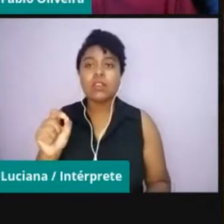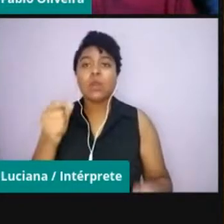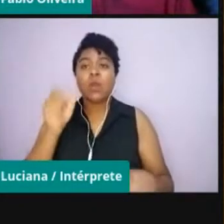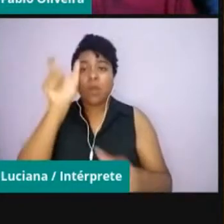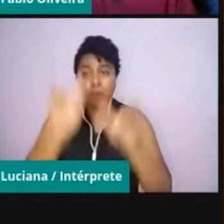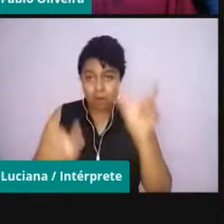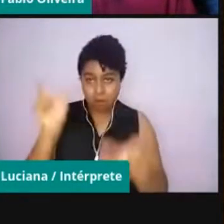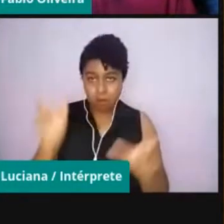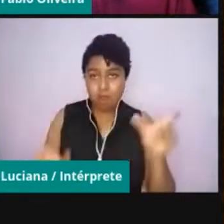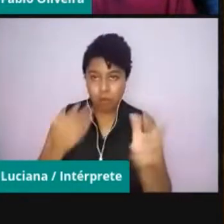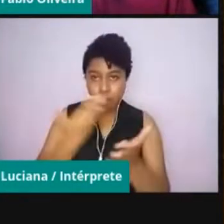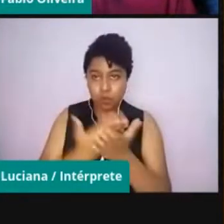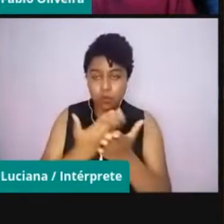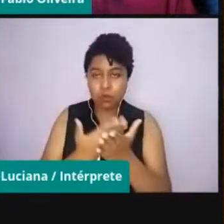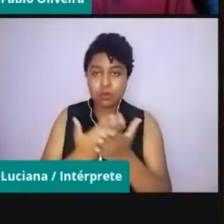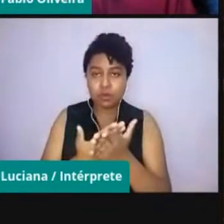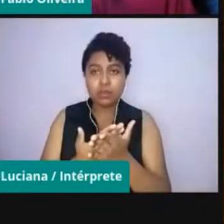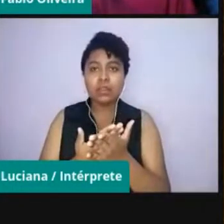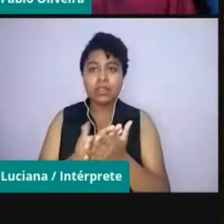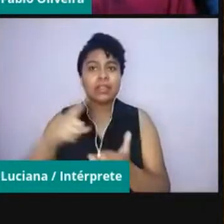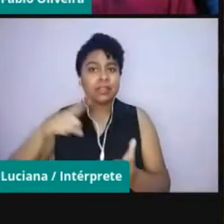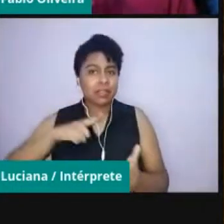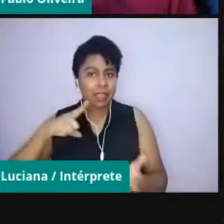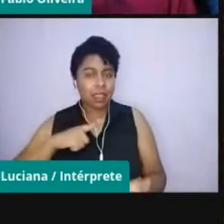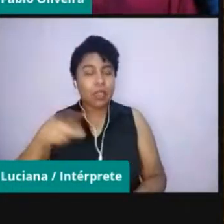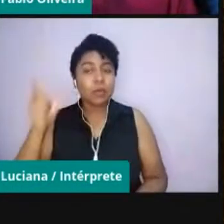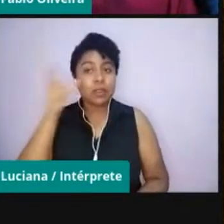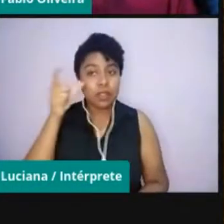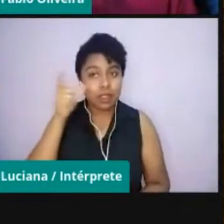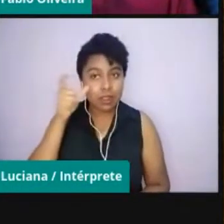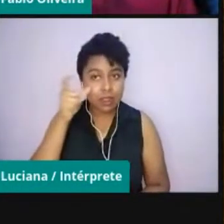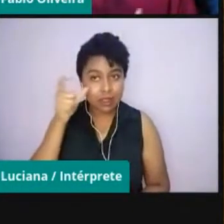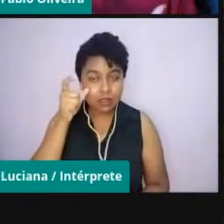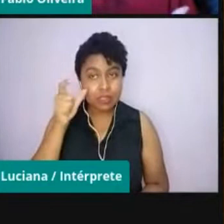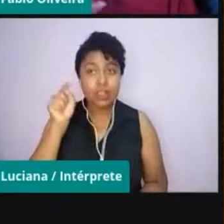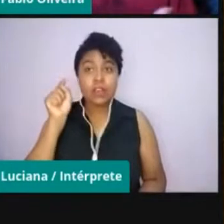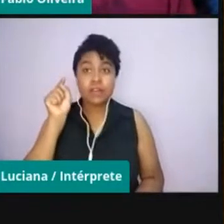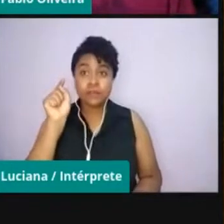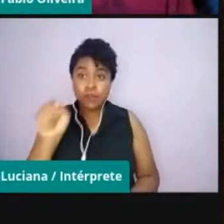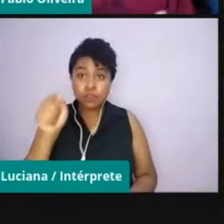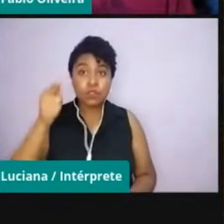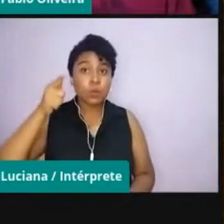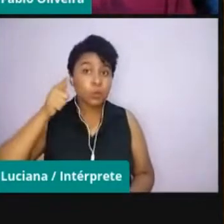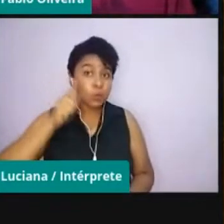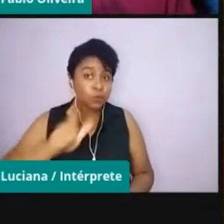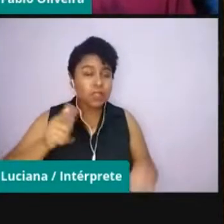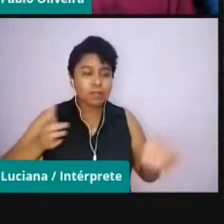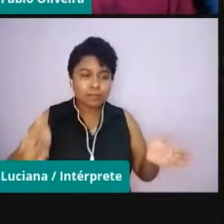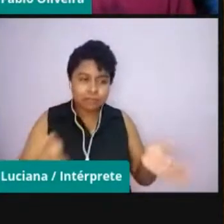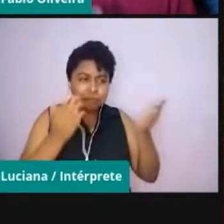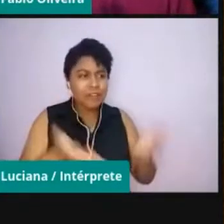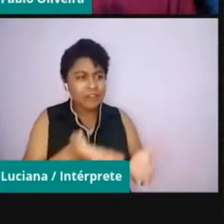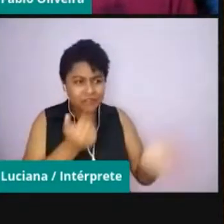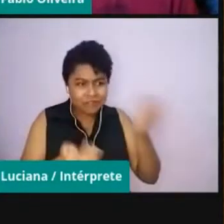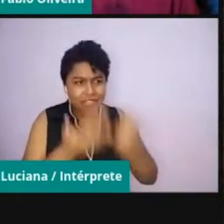estudantes tenham esse interesse, que você consiga despertar o interesse para que eles queiram